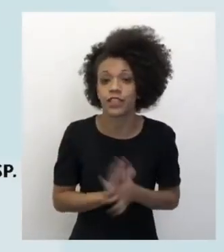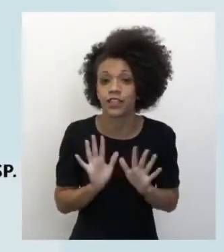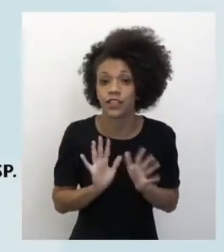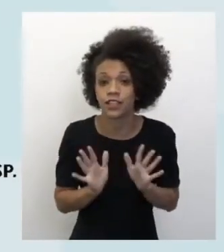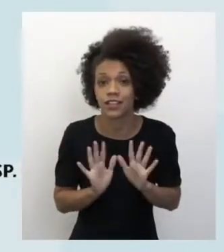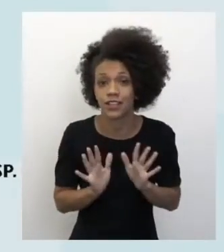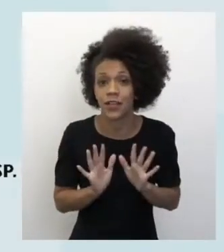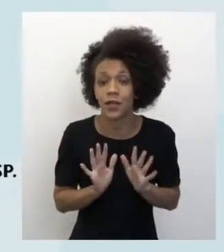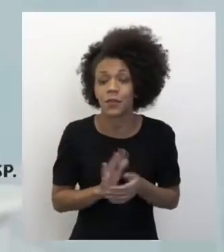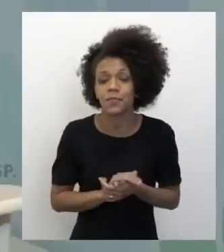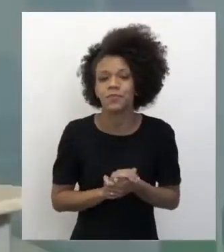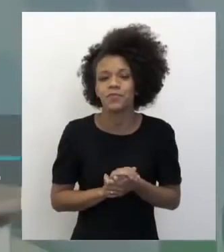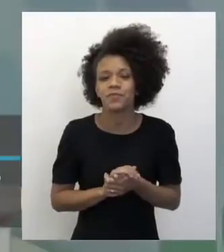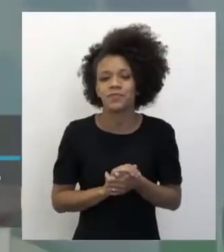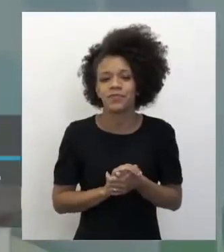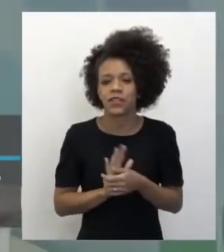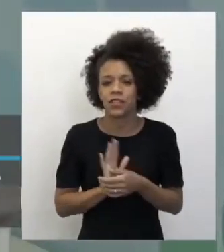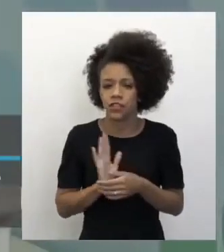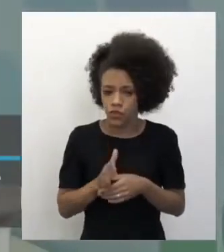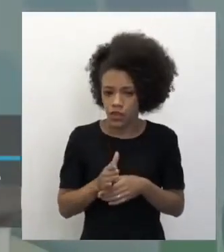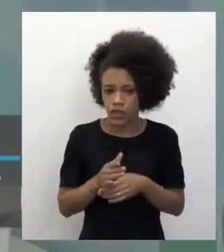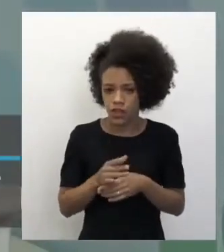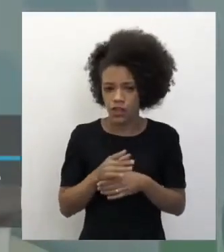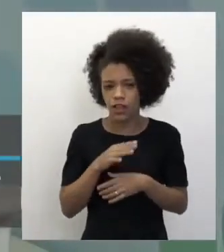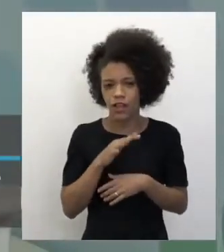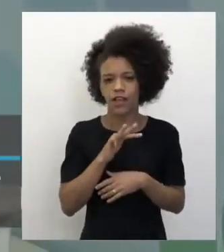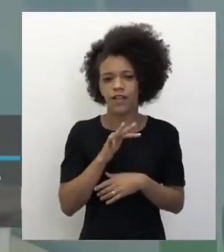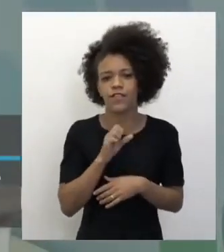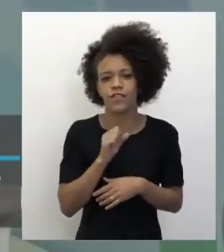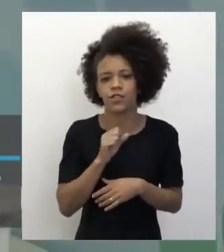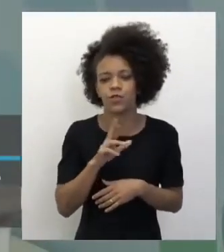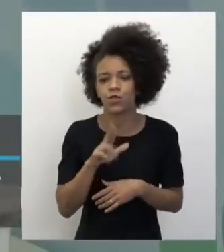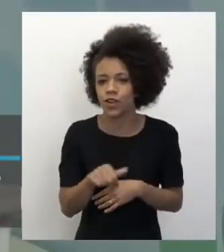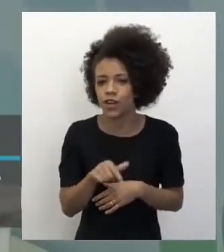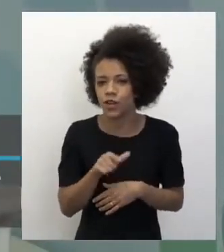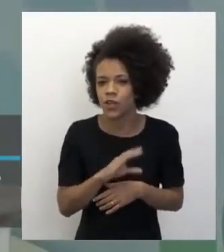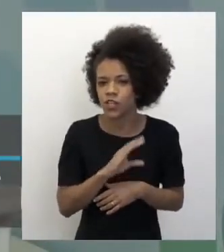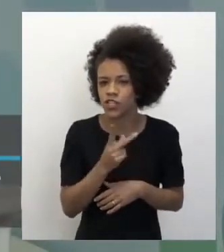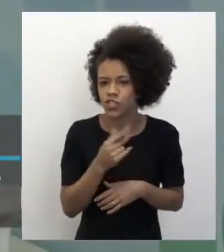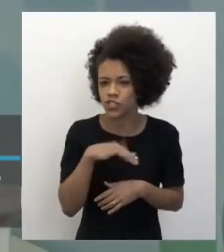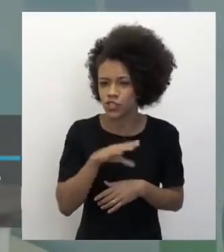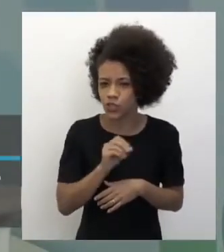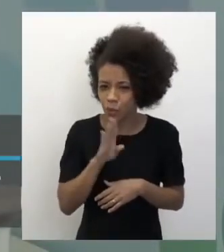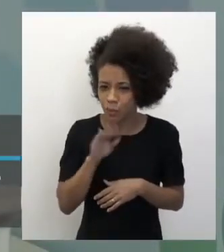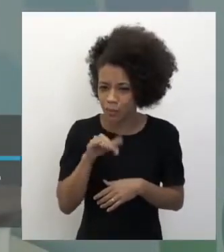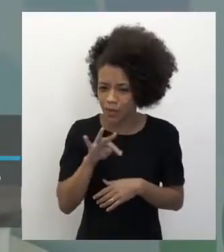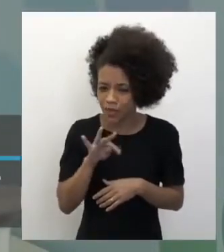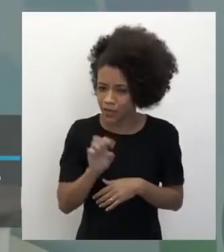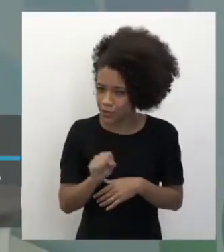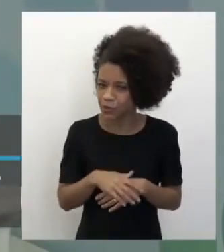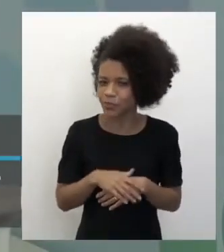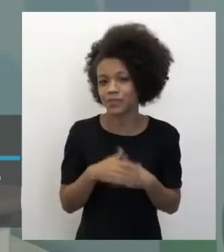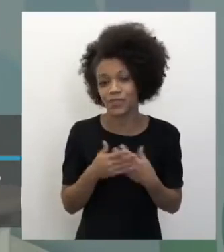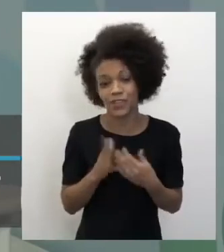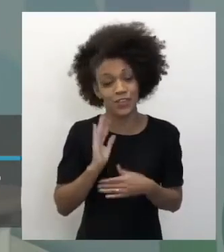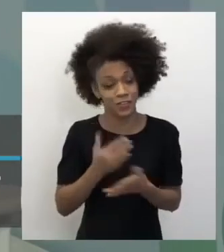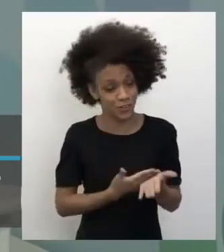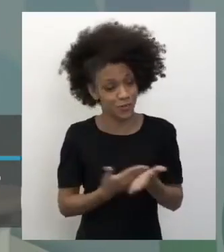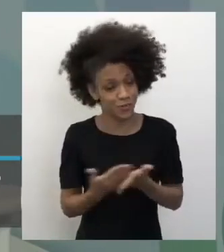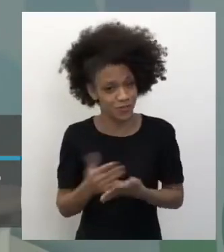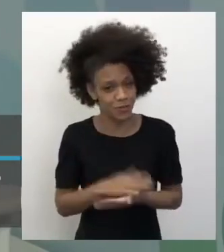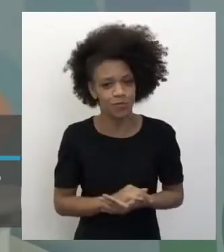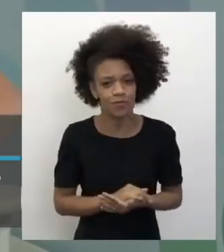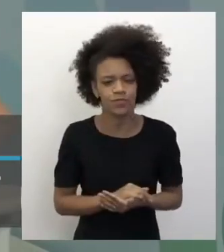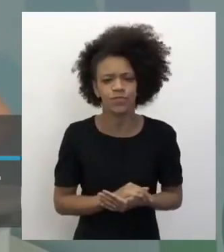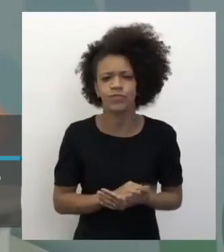Galera, olha só, o pessoal já estava aqui, mas professora, não é coisa de Chico Bento, então? E a gente falou de Chico Bento no texto, né? Já começaram assim.